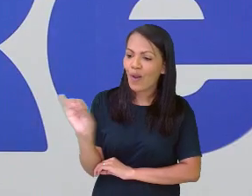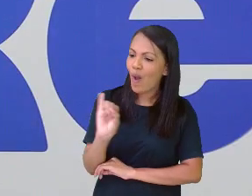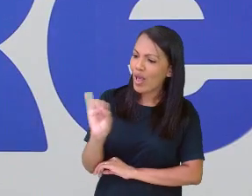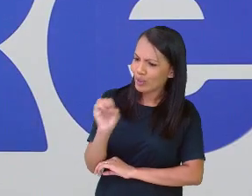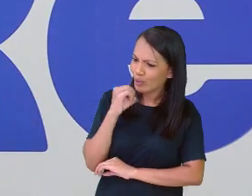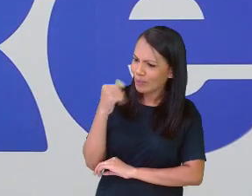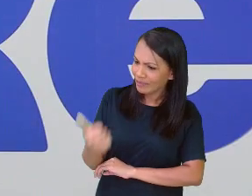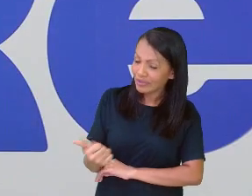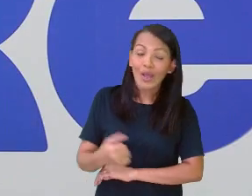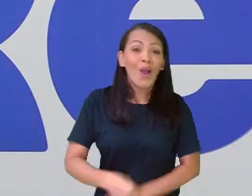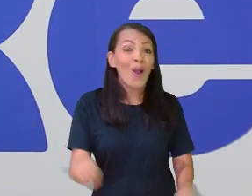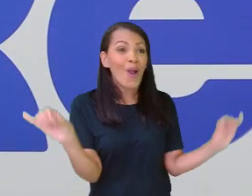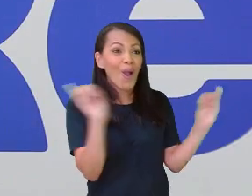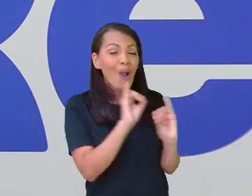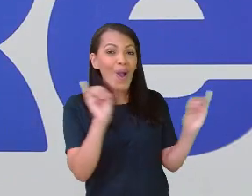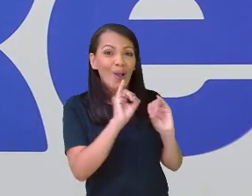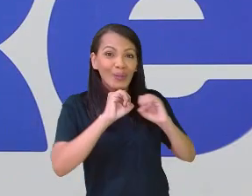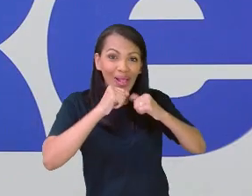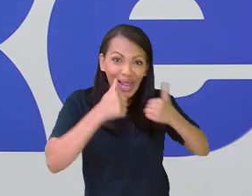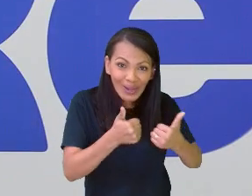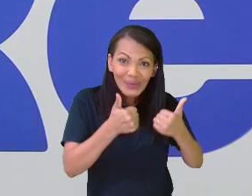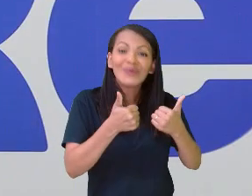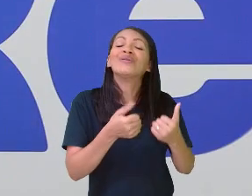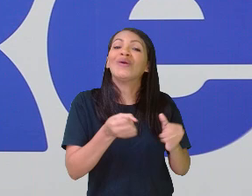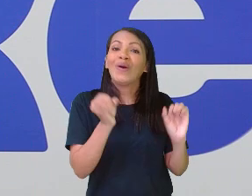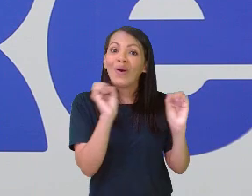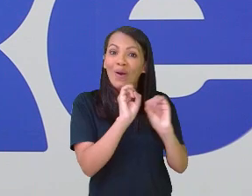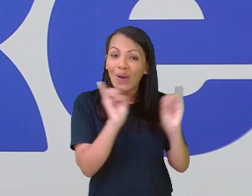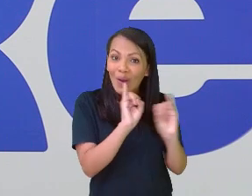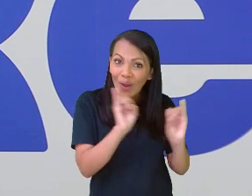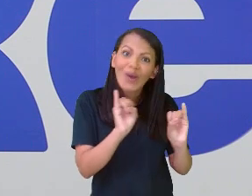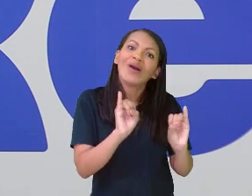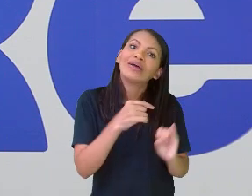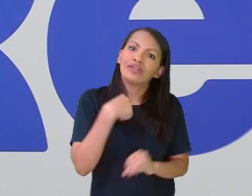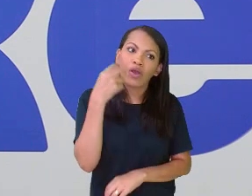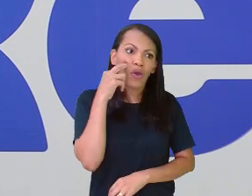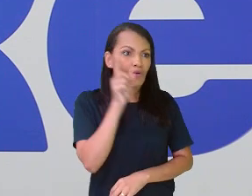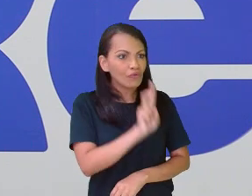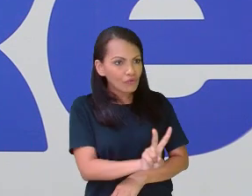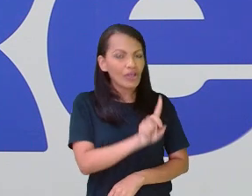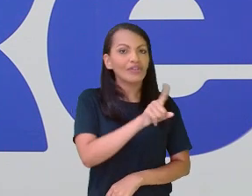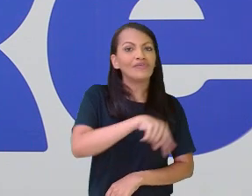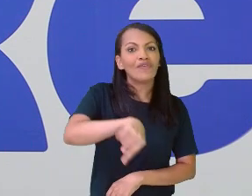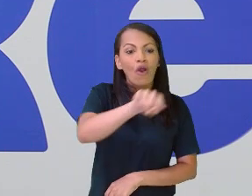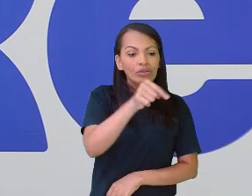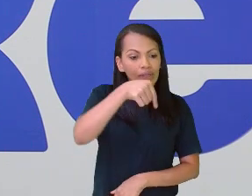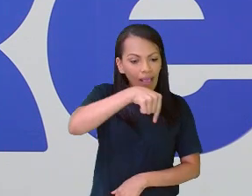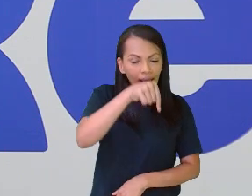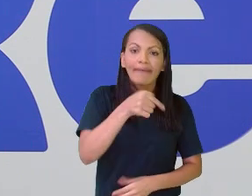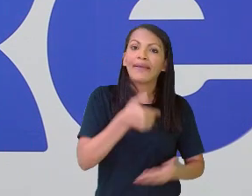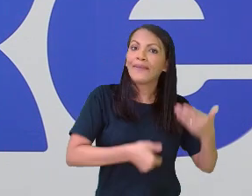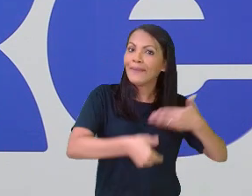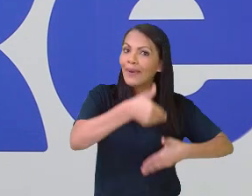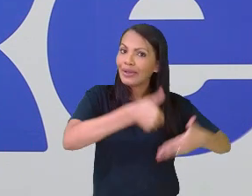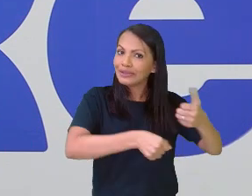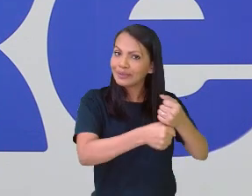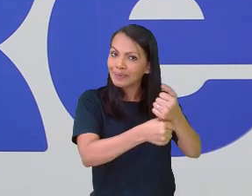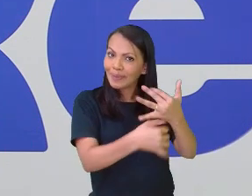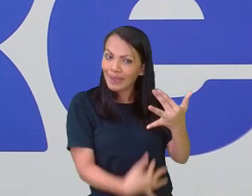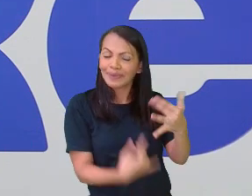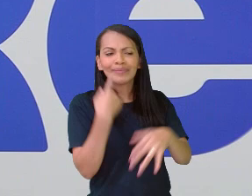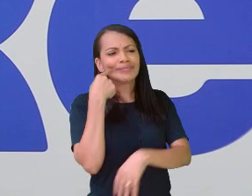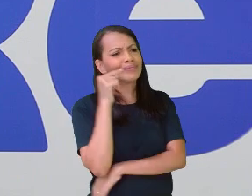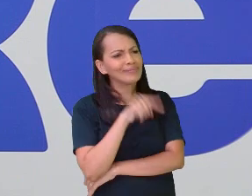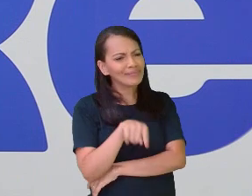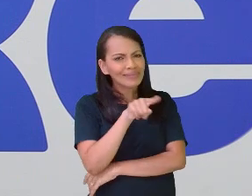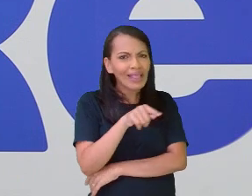professora Mauricéia, tudo bom? Olá, estudantes, como é que vocês estão? Já estou vendo que vocês estão aqui, olha, participando do nosso